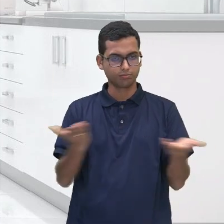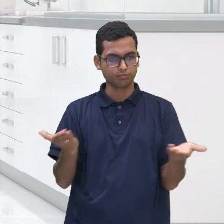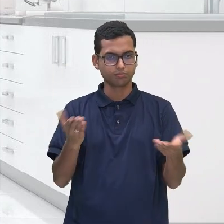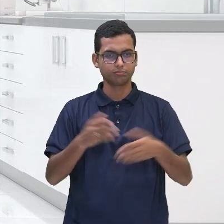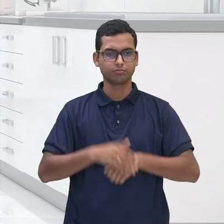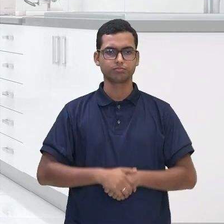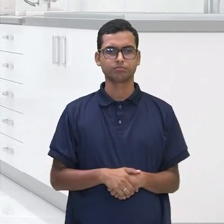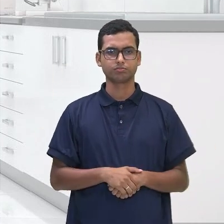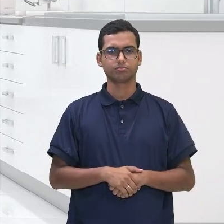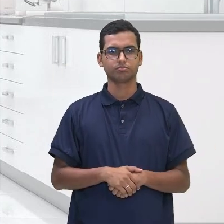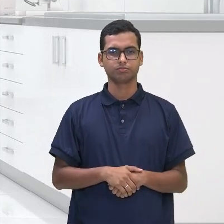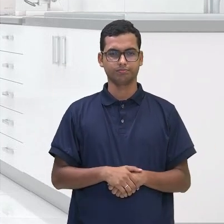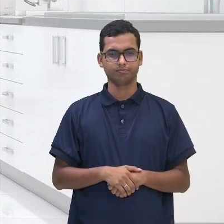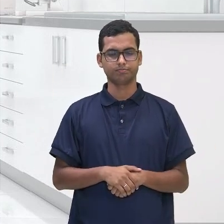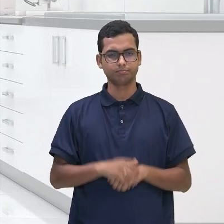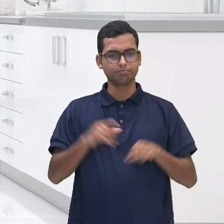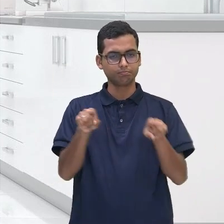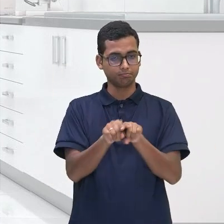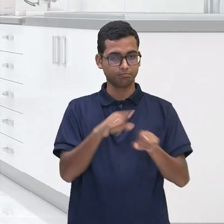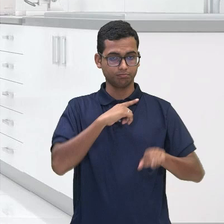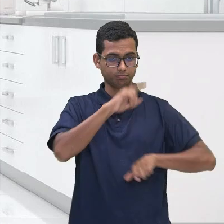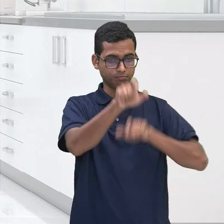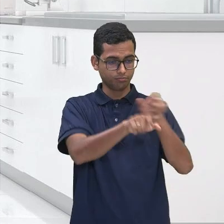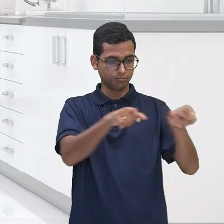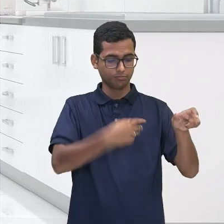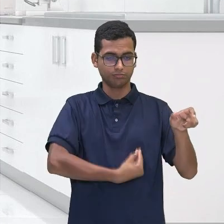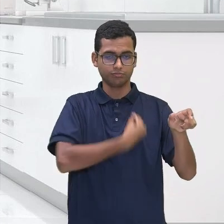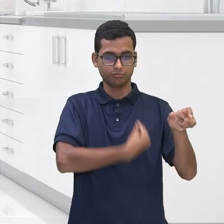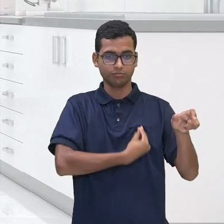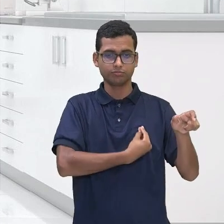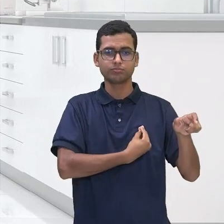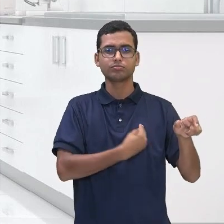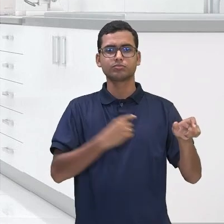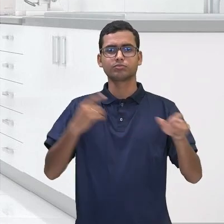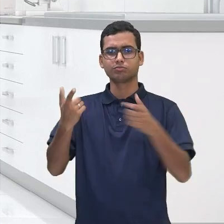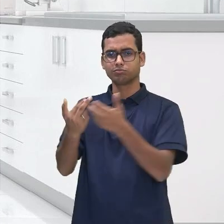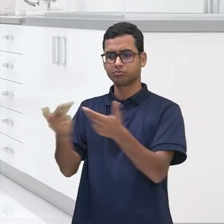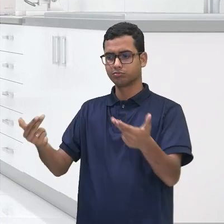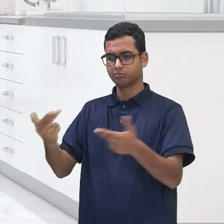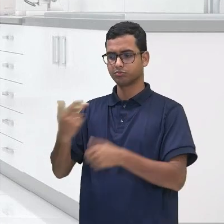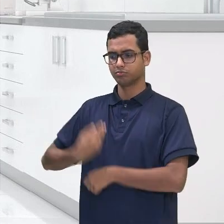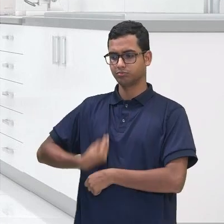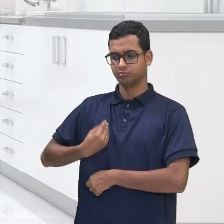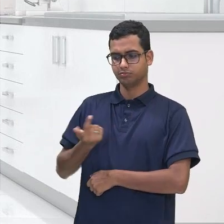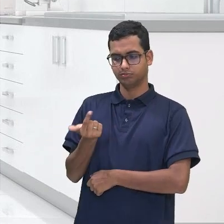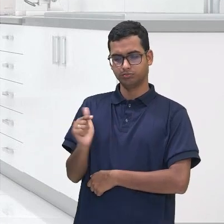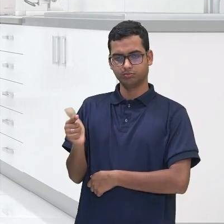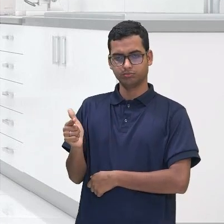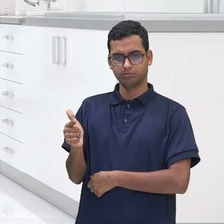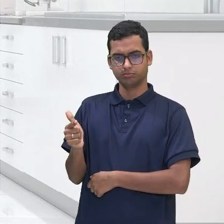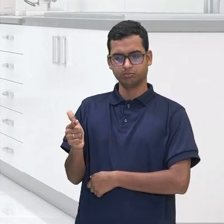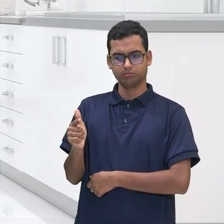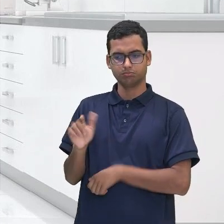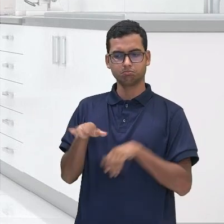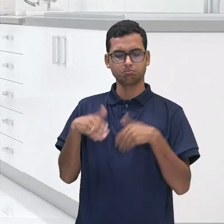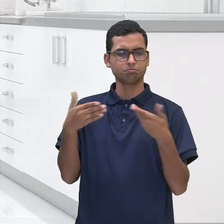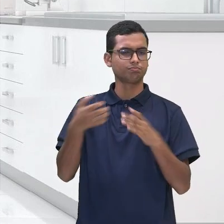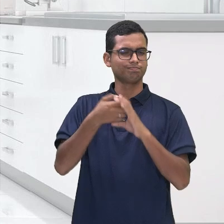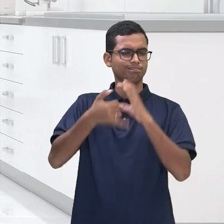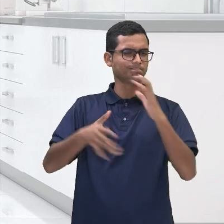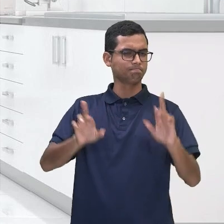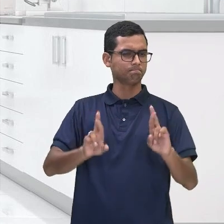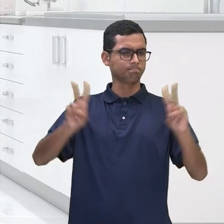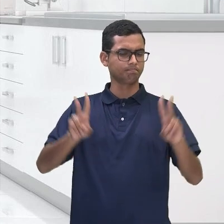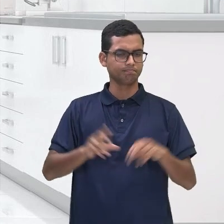que diferencia os seres vivos das coisas não vivas? Então, como eu estava comentando